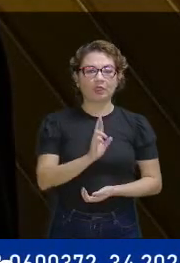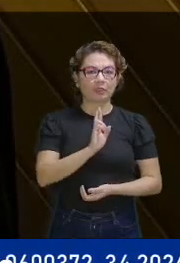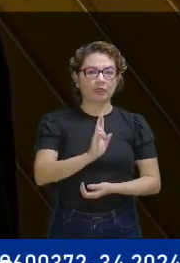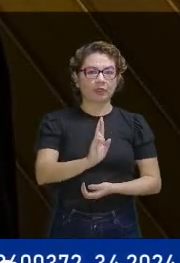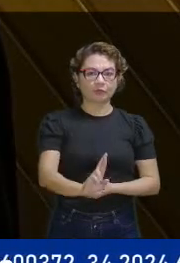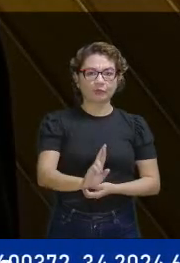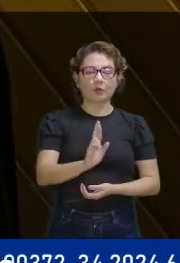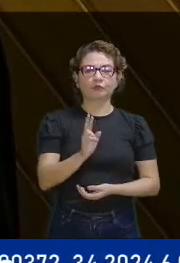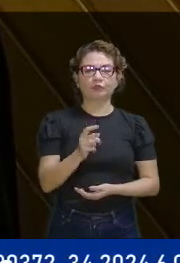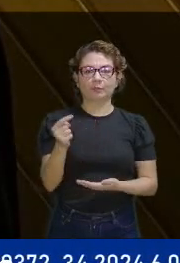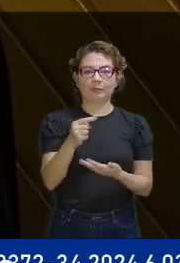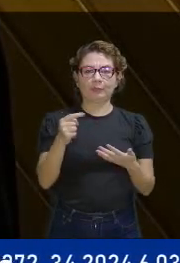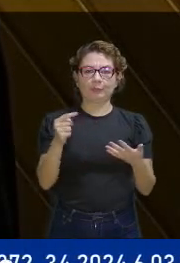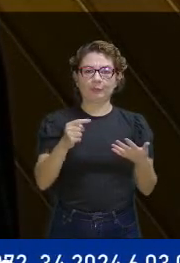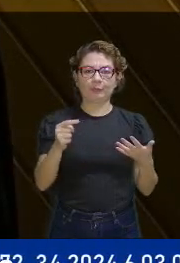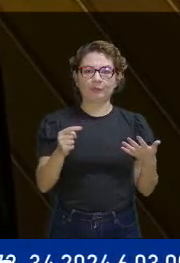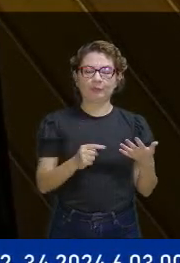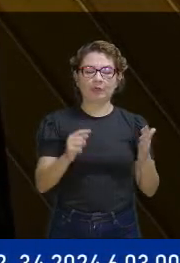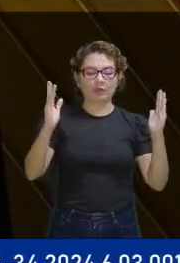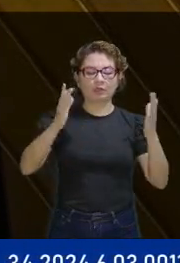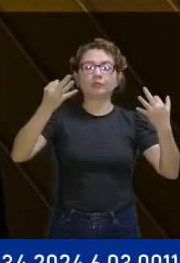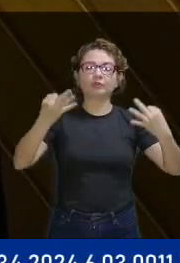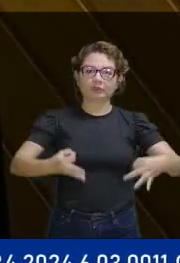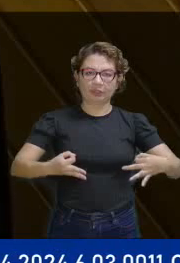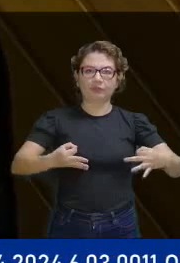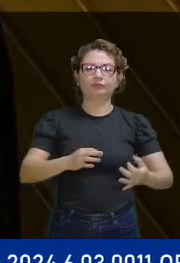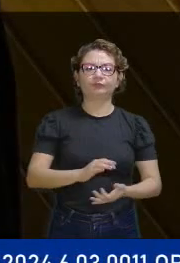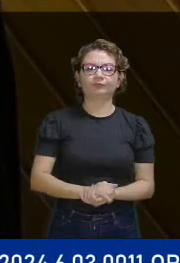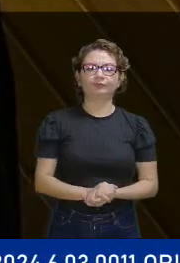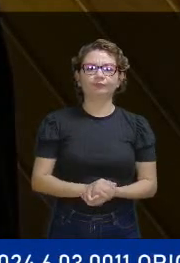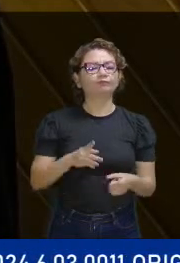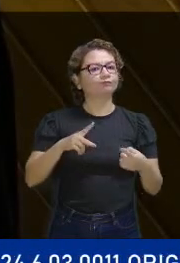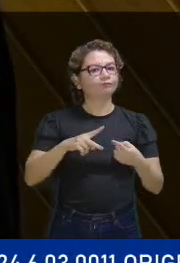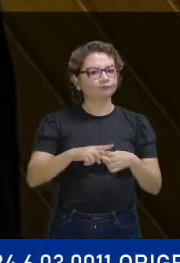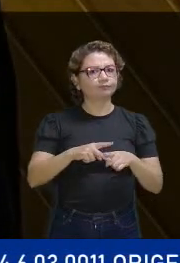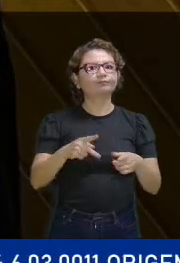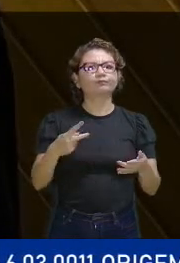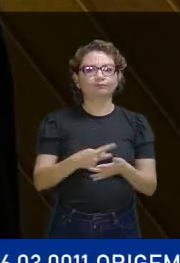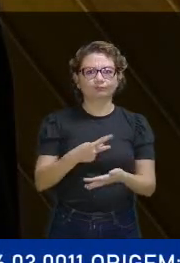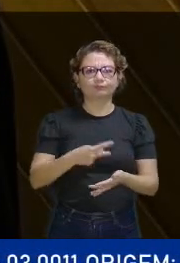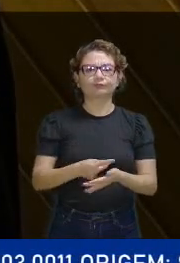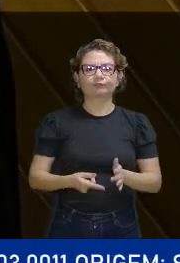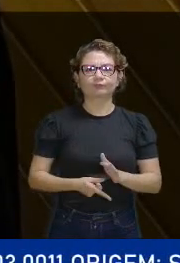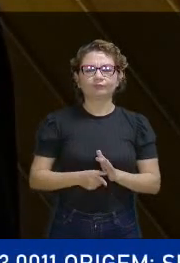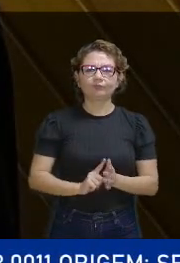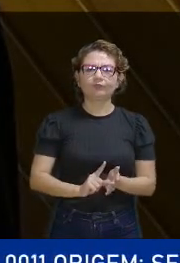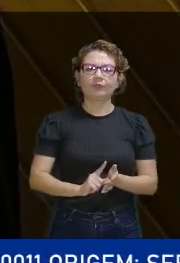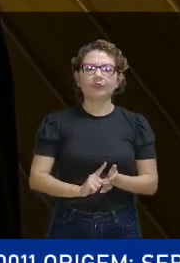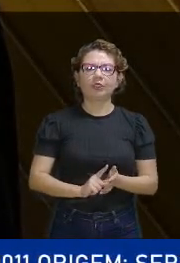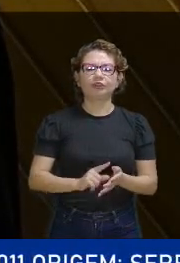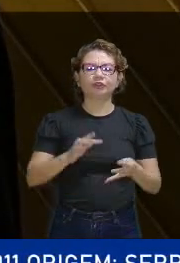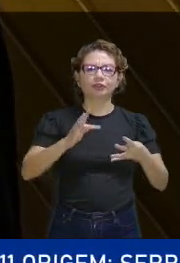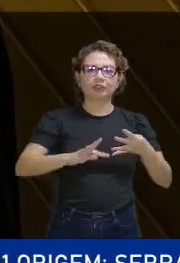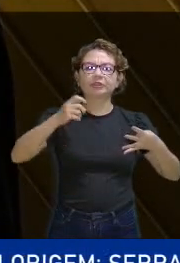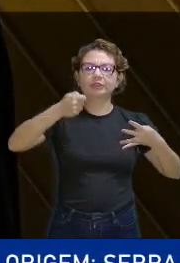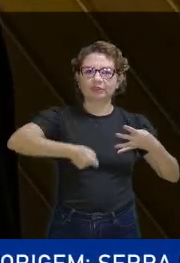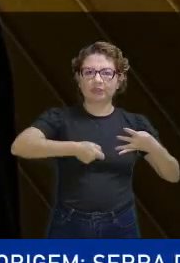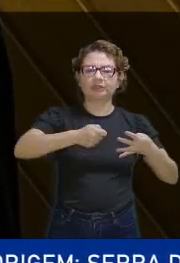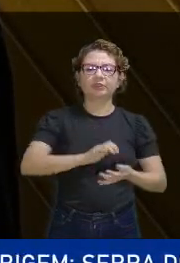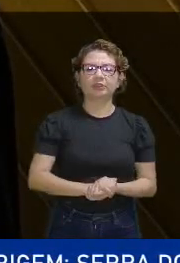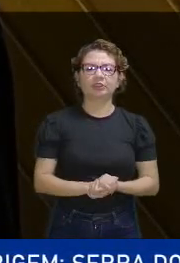resposta à diligência, de forma tempestiva, e que corrigiu o erro contábil antes da aprovação da sentença.